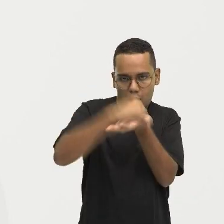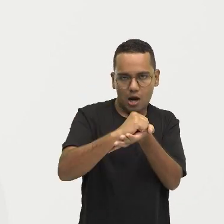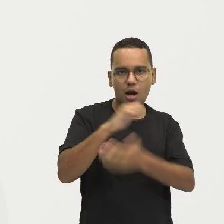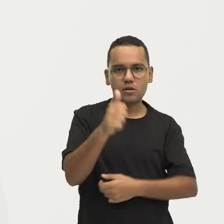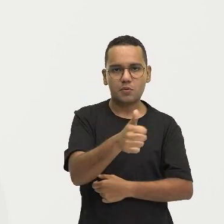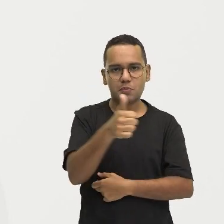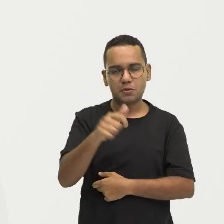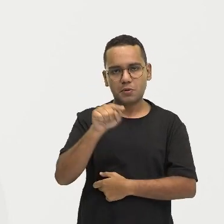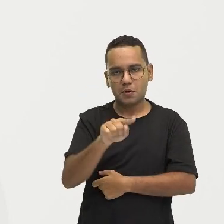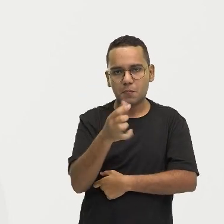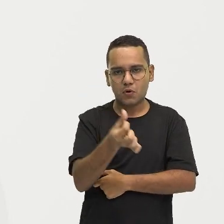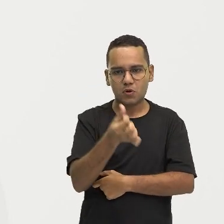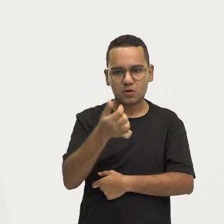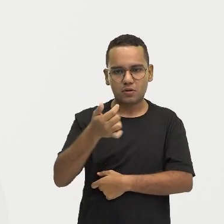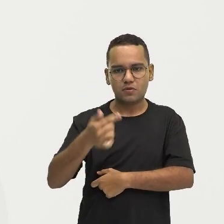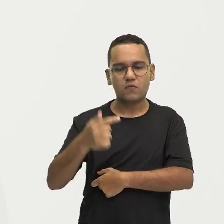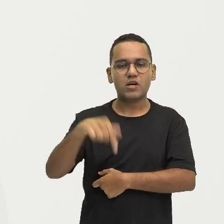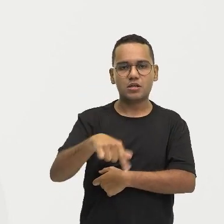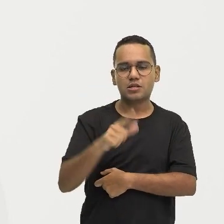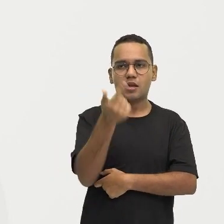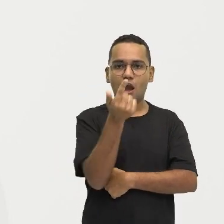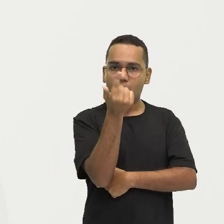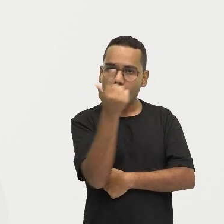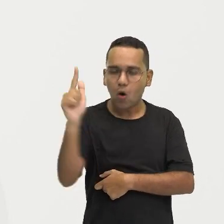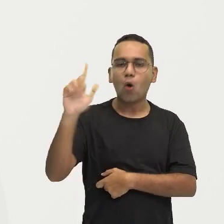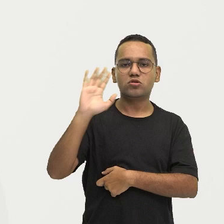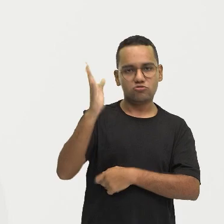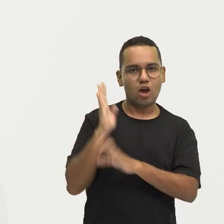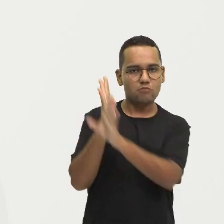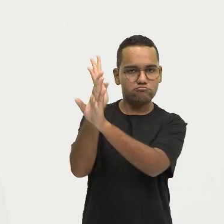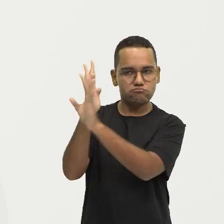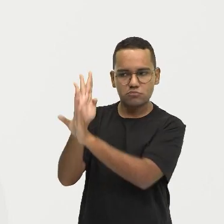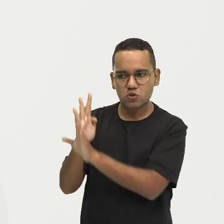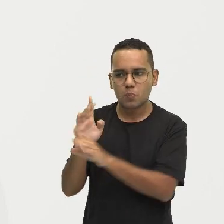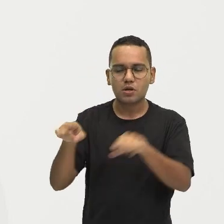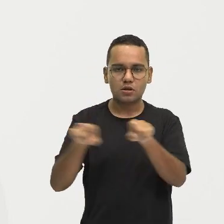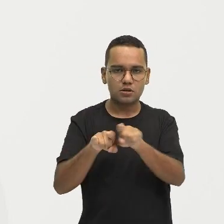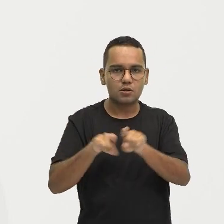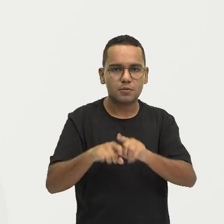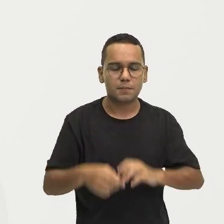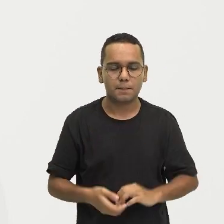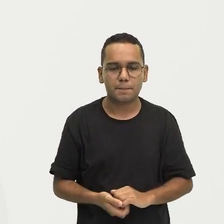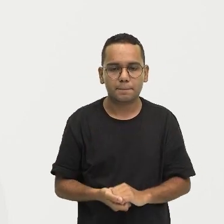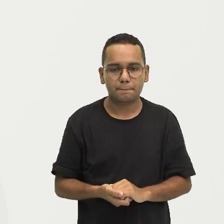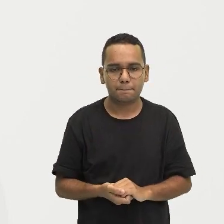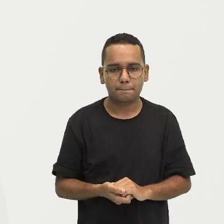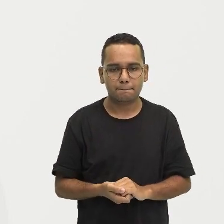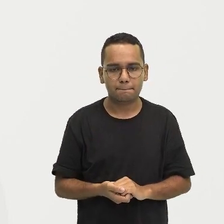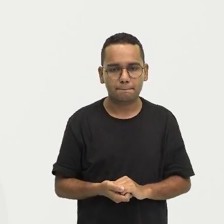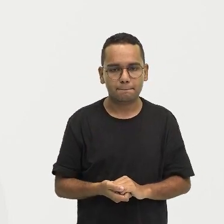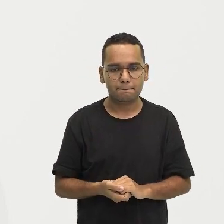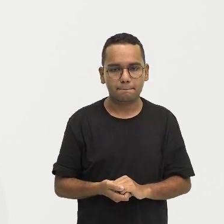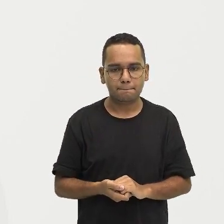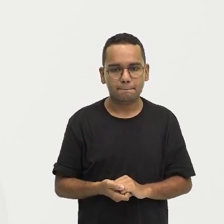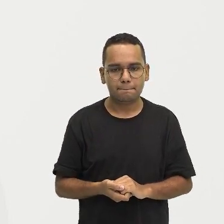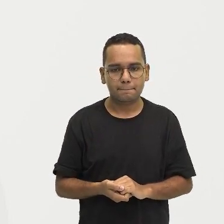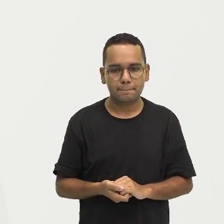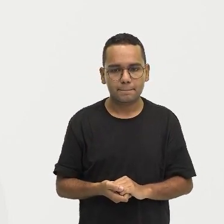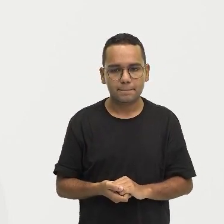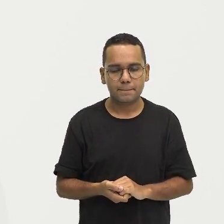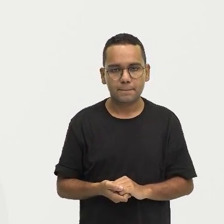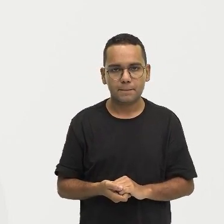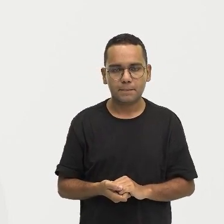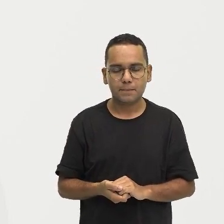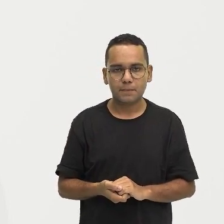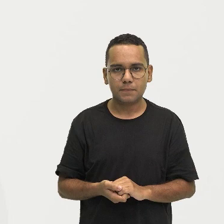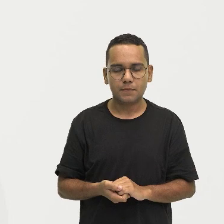aí nesses catálogos, né? Nessa coleção, tá? E aí, o Cerrado ele é conhecido